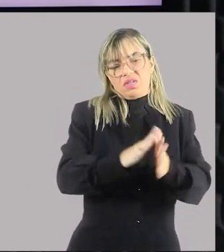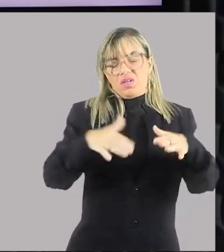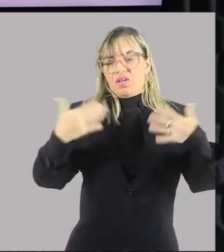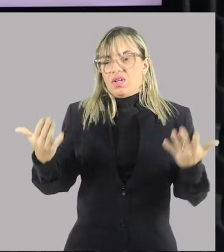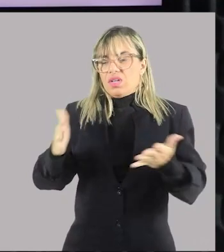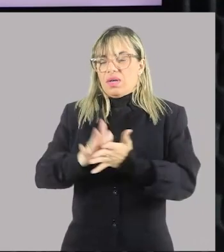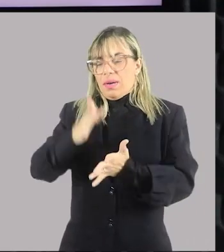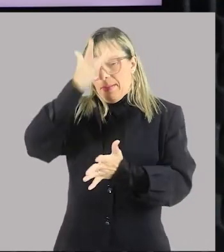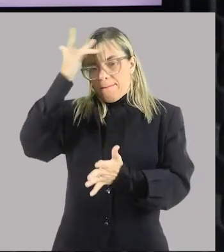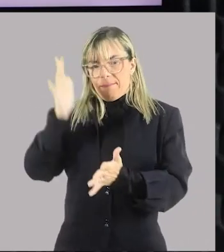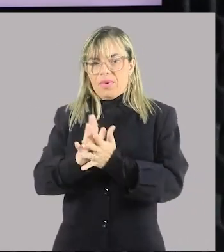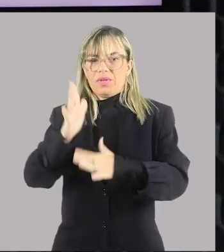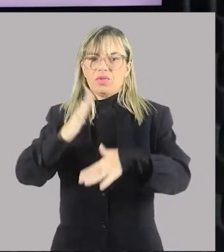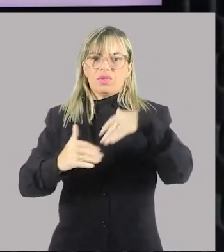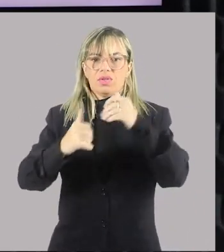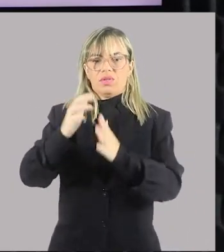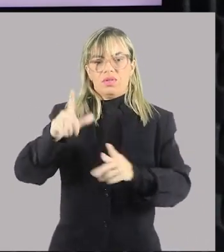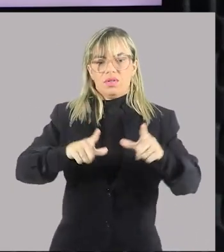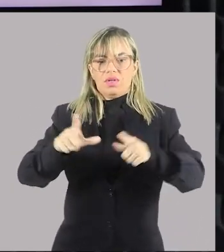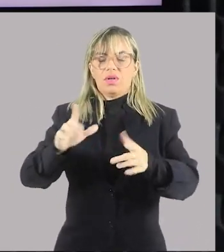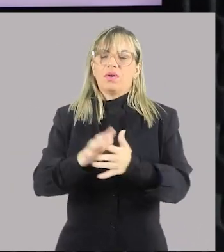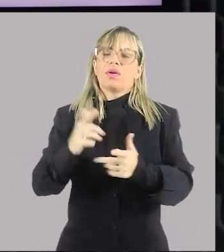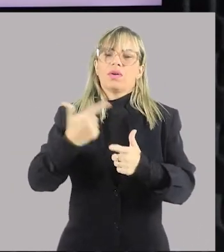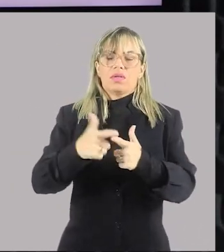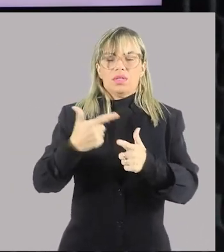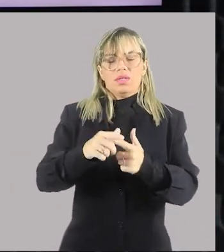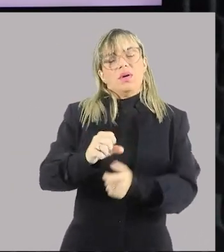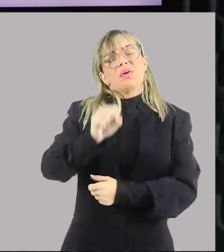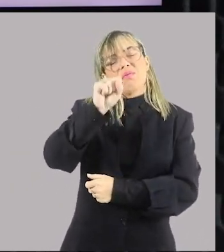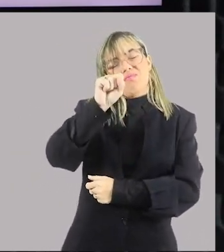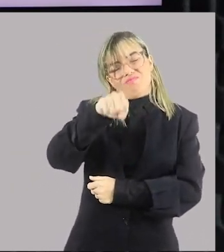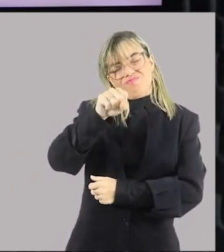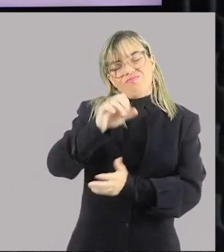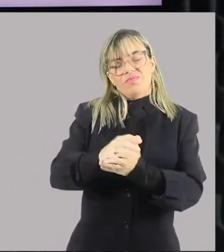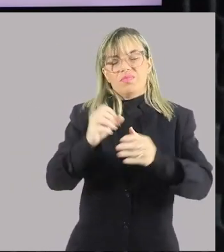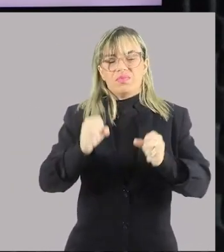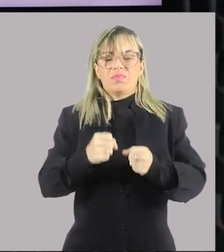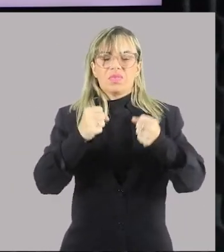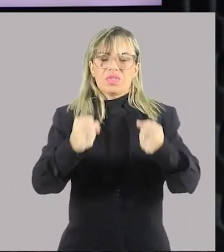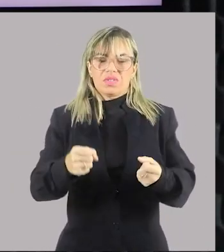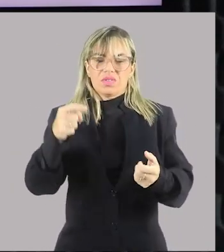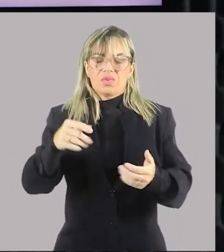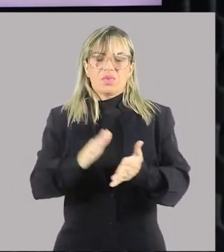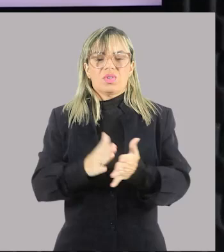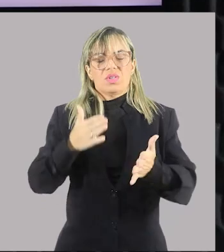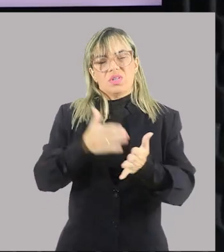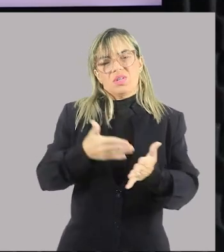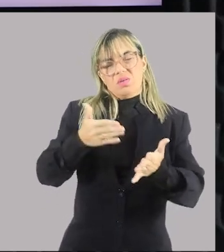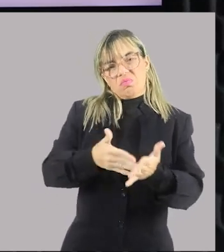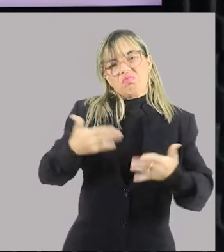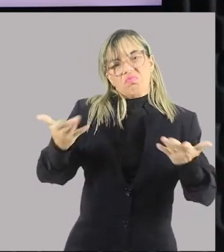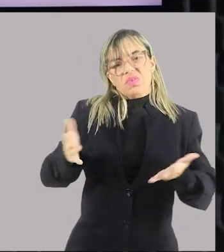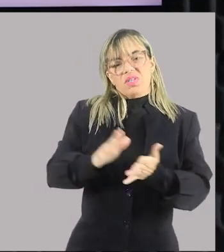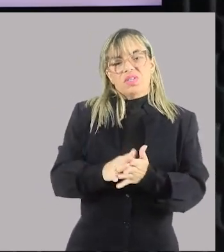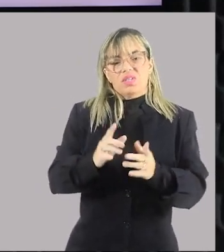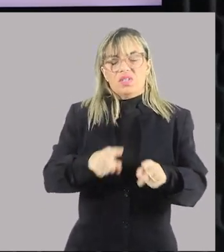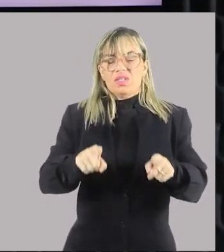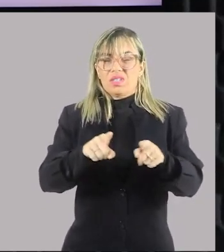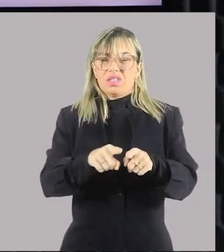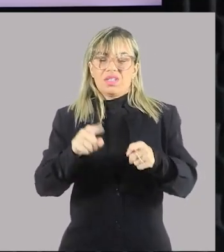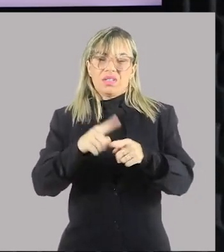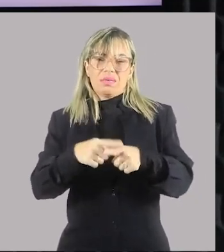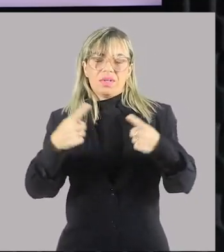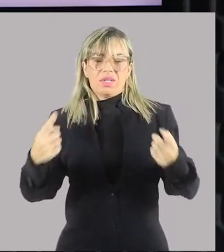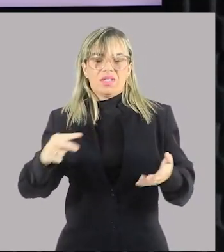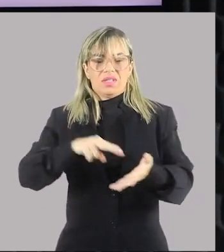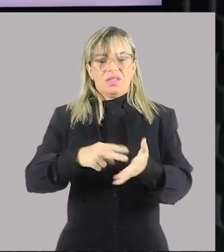de obra não é um problema? Pode até ser um entrave, pode até ser uma barreira, mas isso não significa